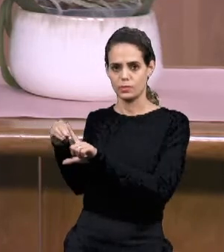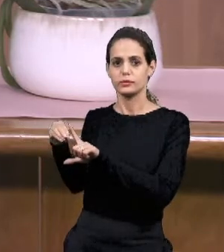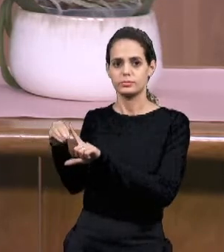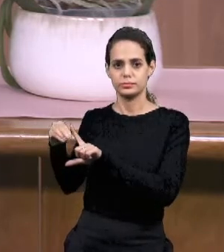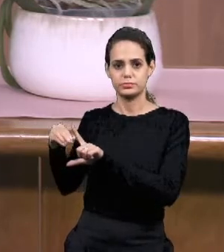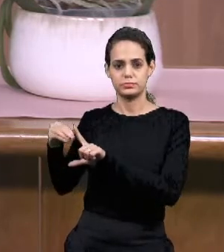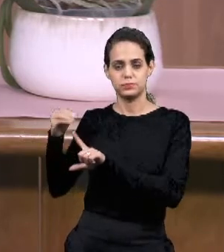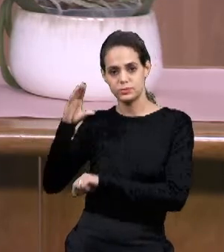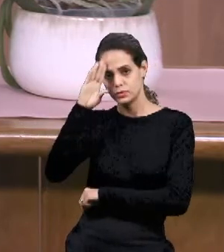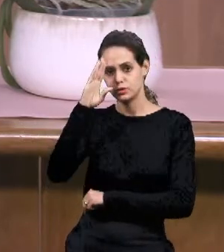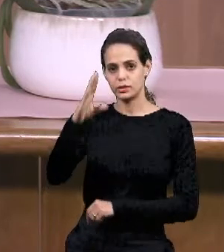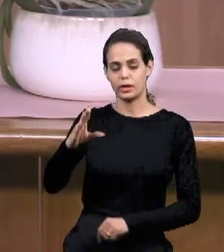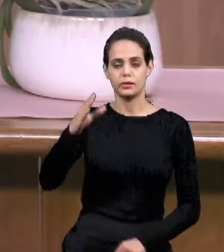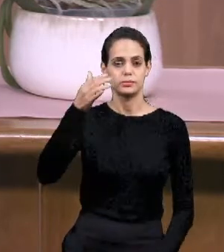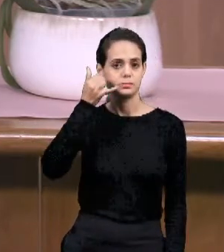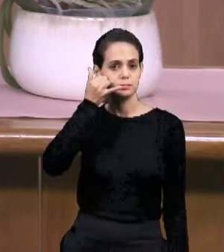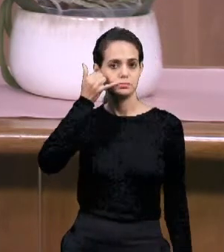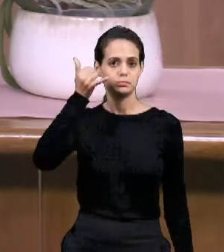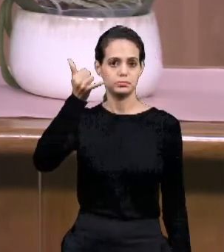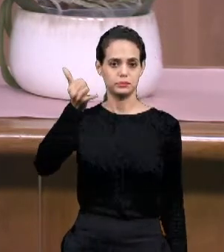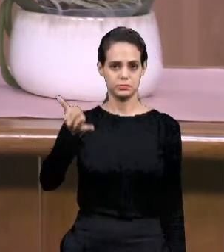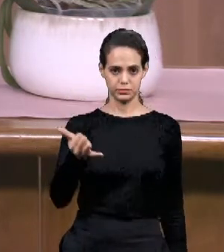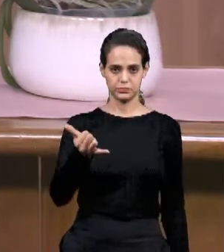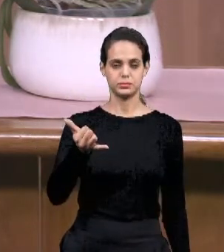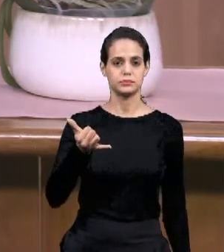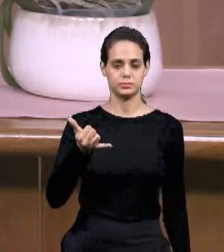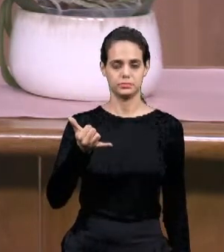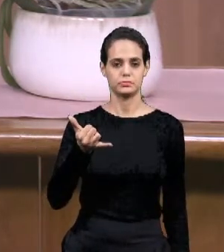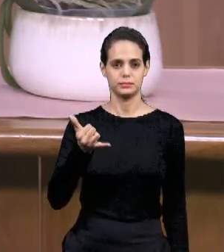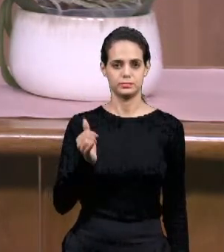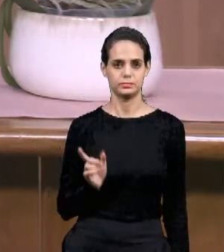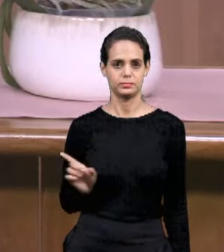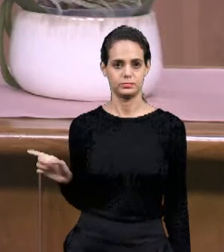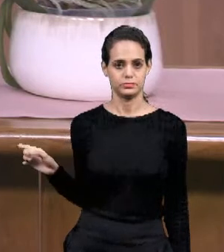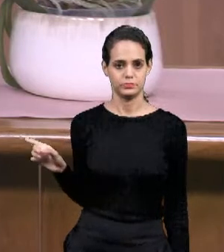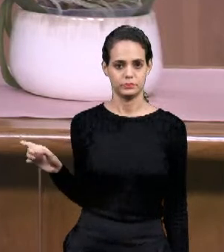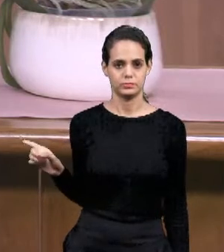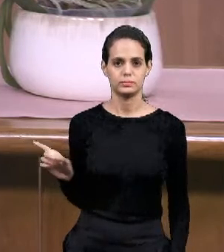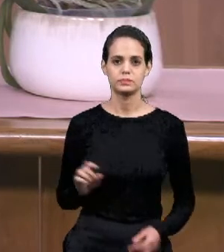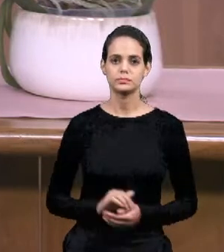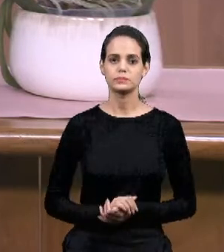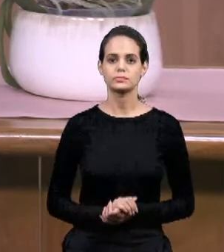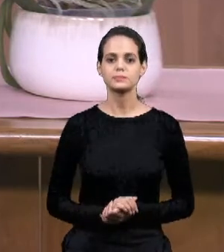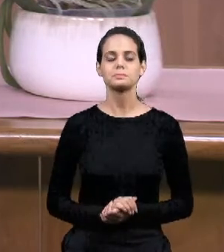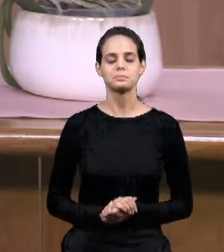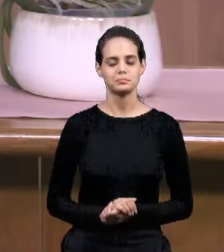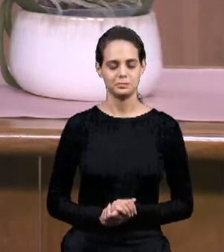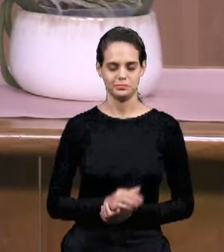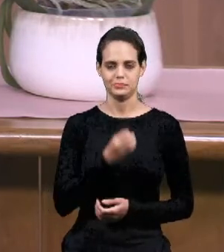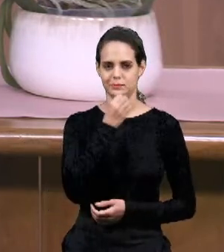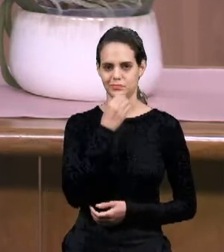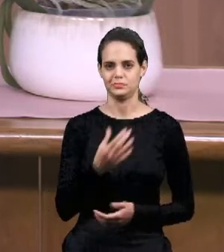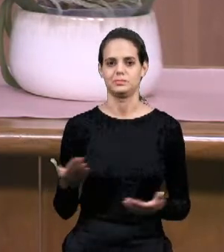será redirecionada, seu aparelho será redirecionado para essa ligação. Muito bem, então vamos